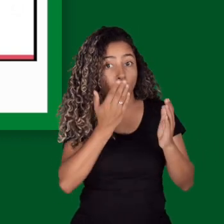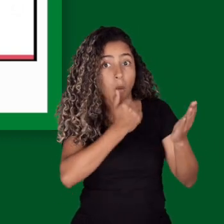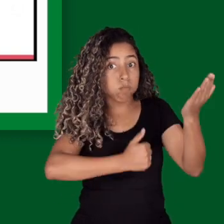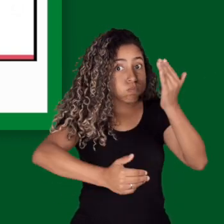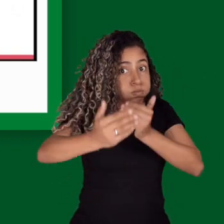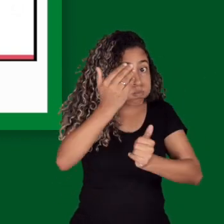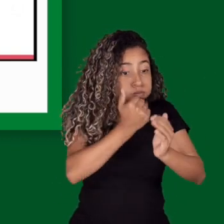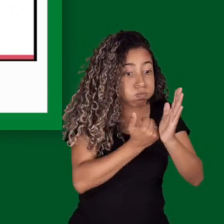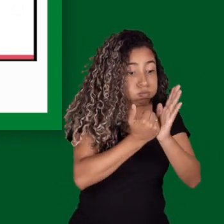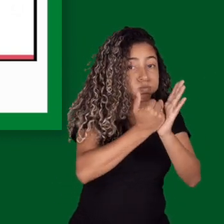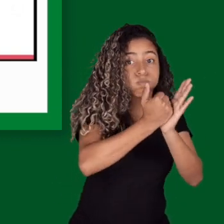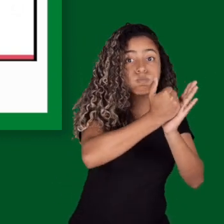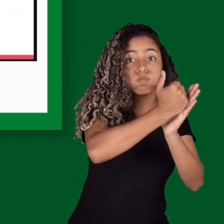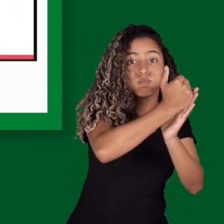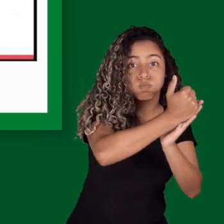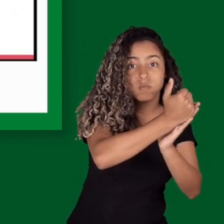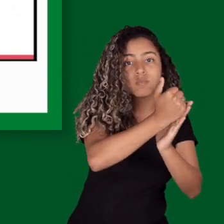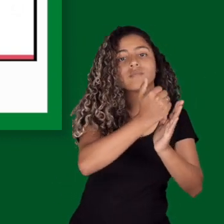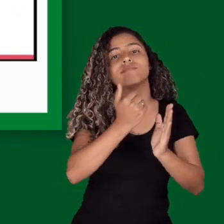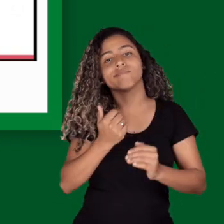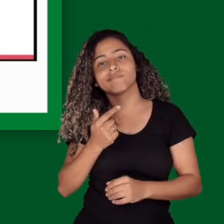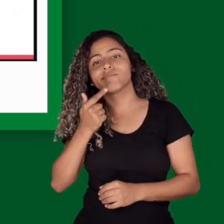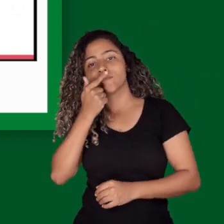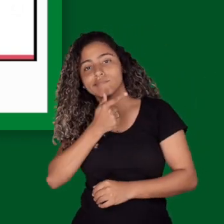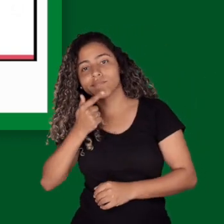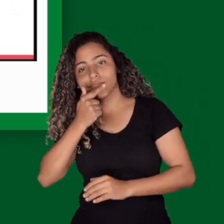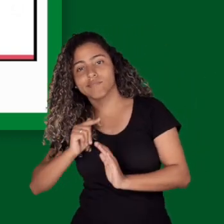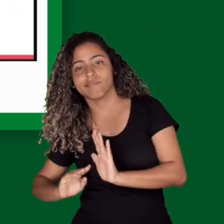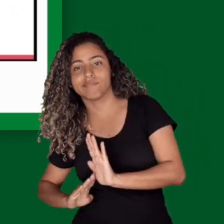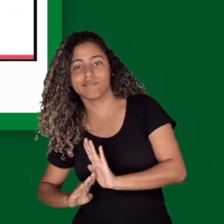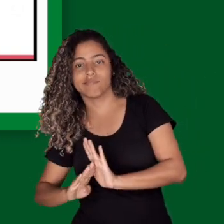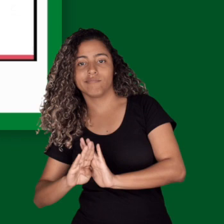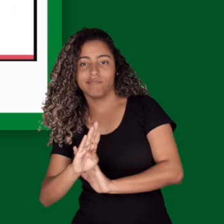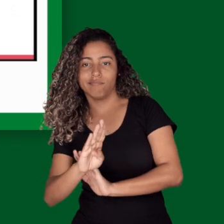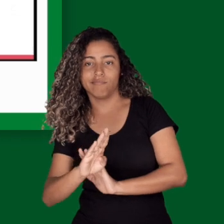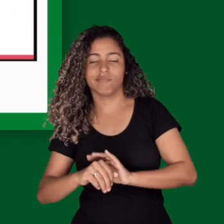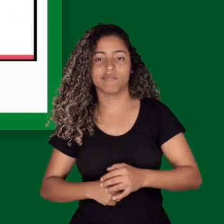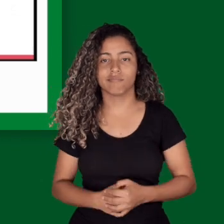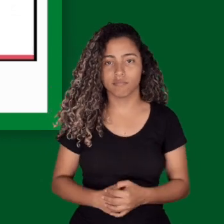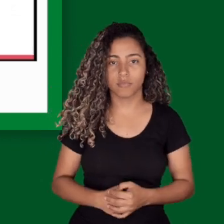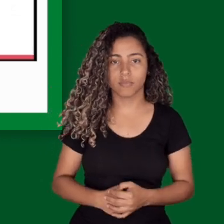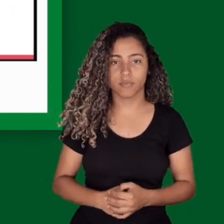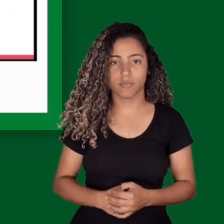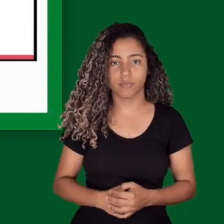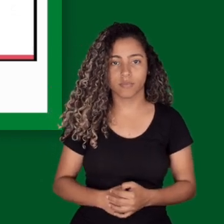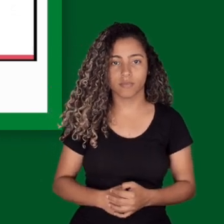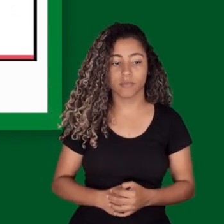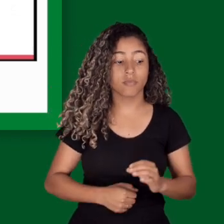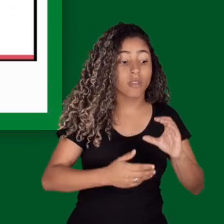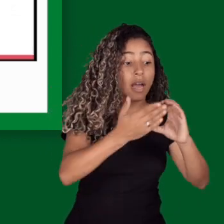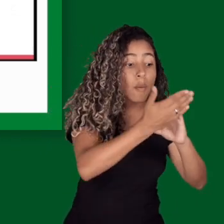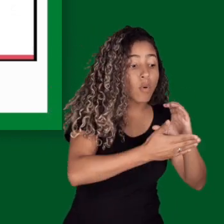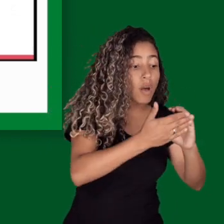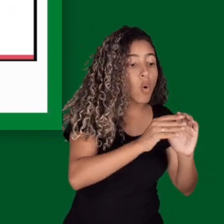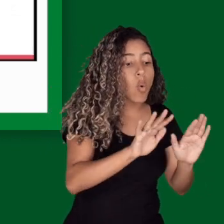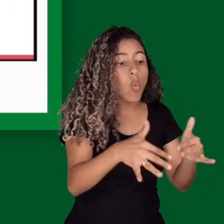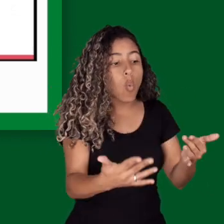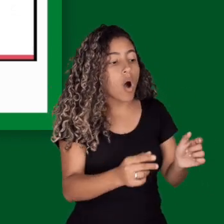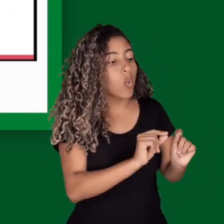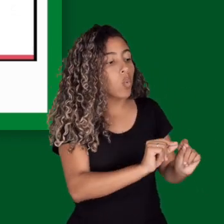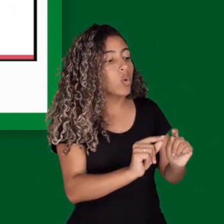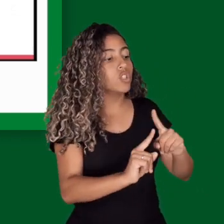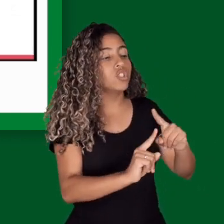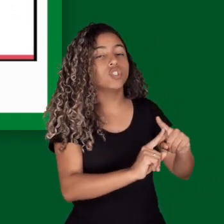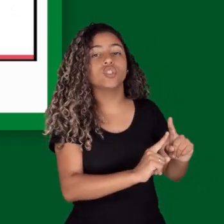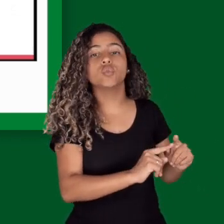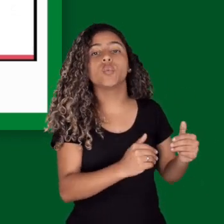carboidrato consumido, maior vai ser o efeito sobre os níveis de açúcar no sangue. O tipo de carboidrato também